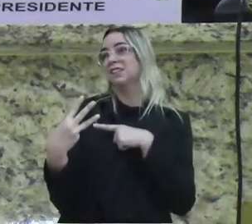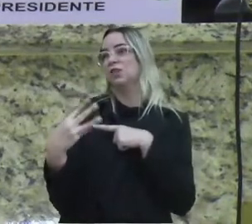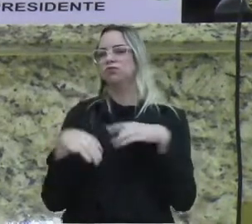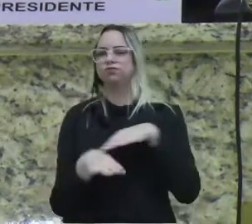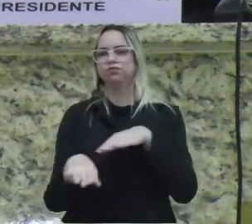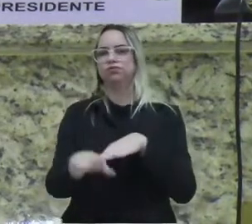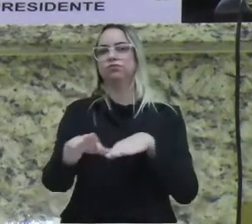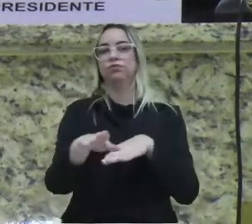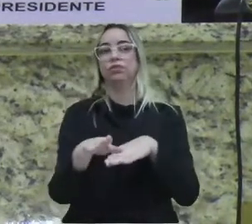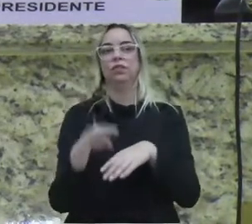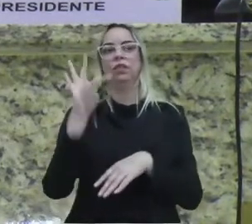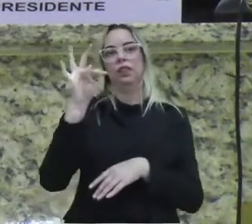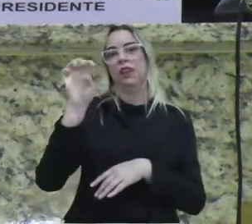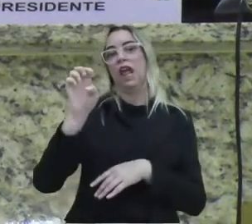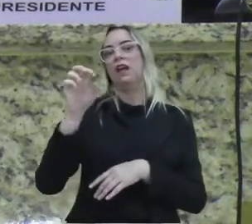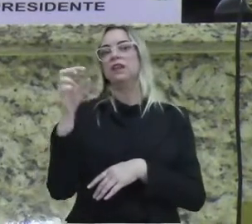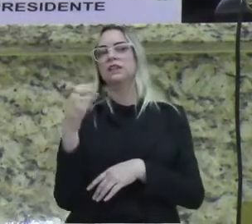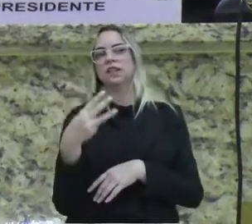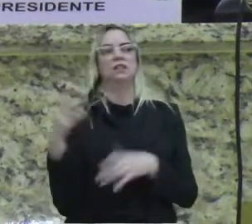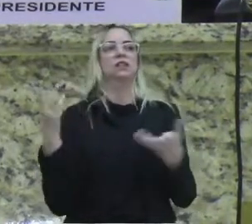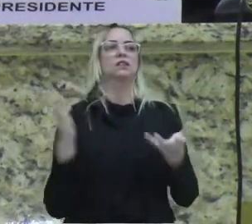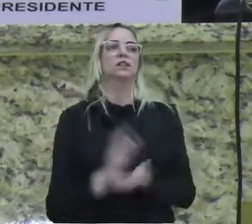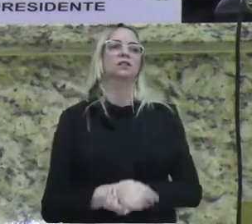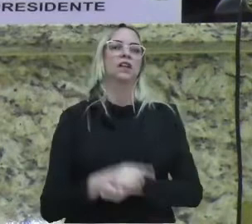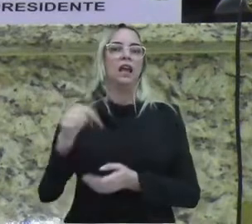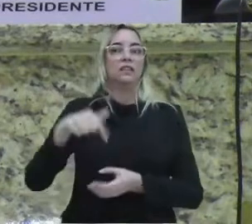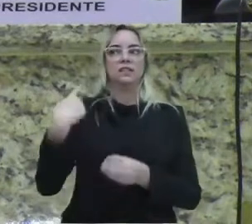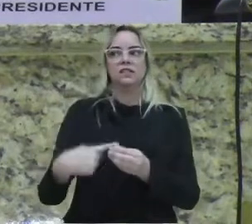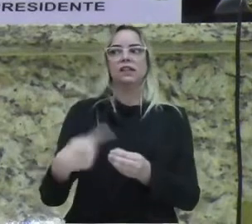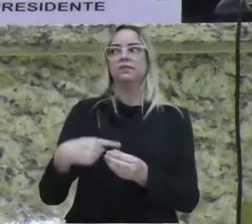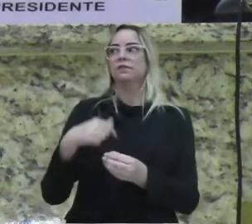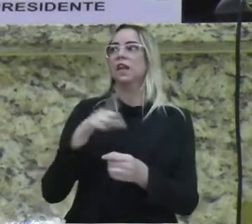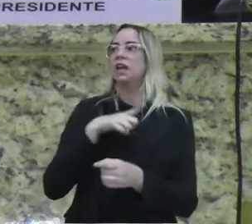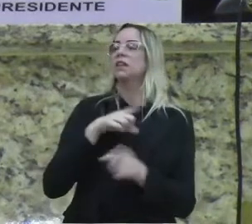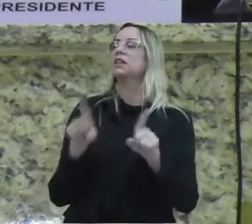ônibus terceirizados no município. E temos